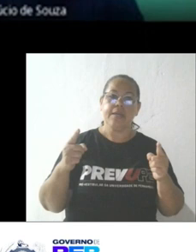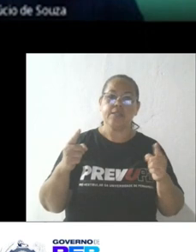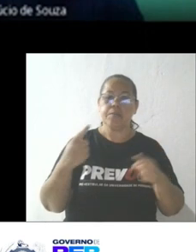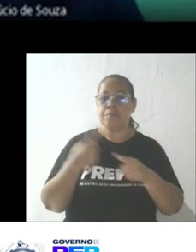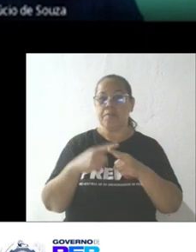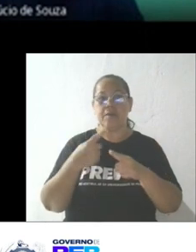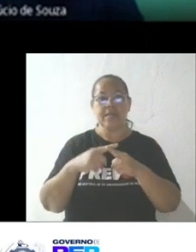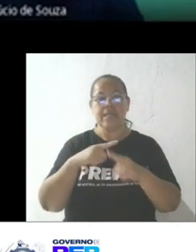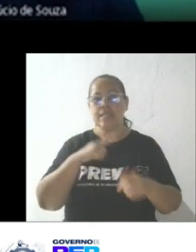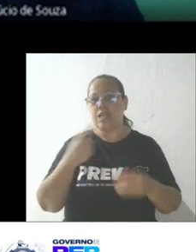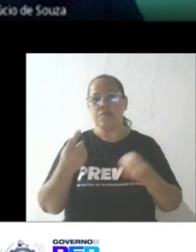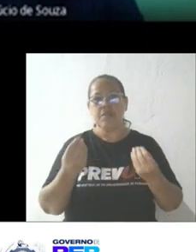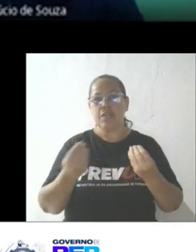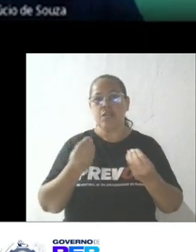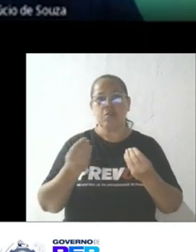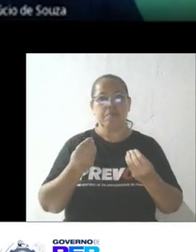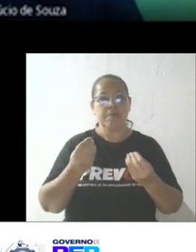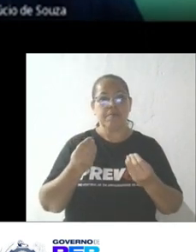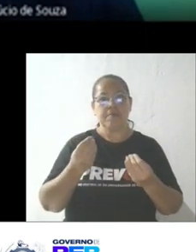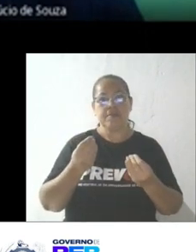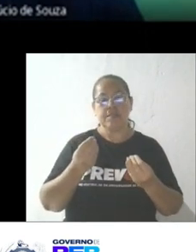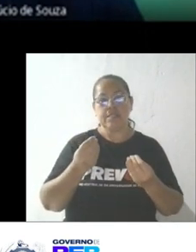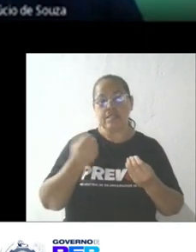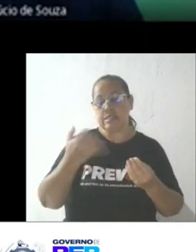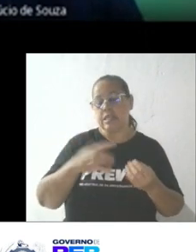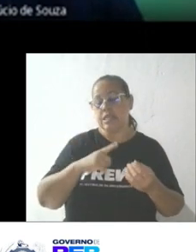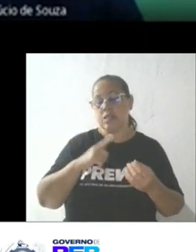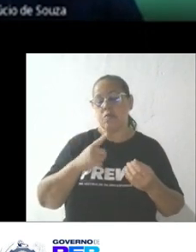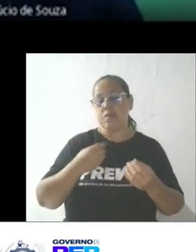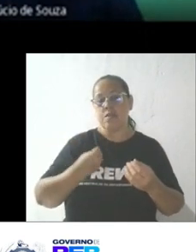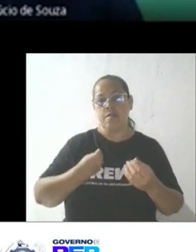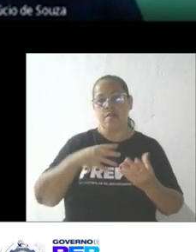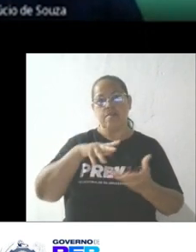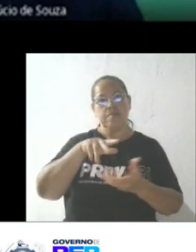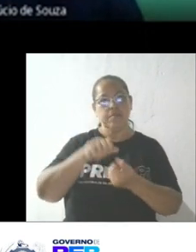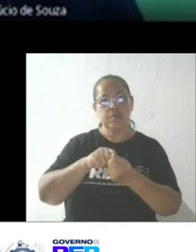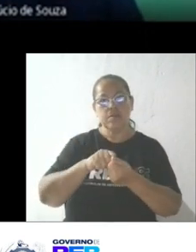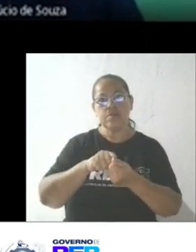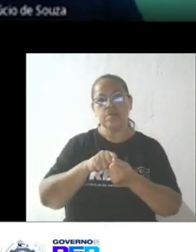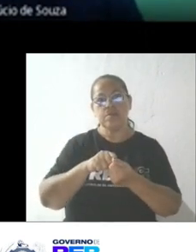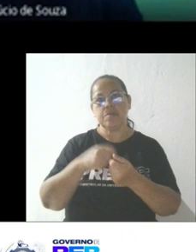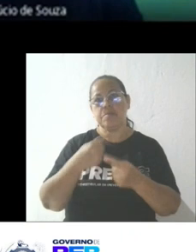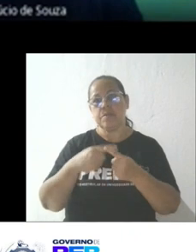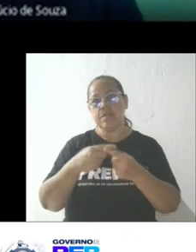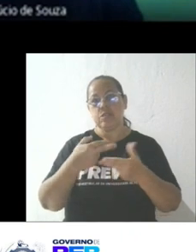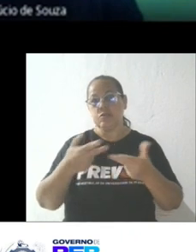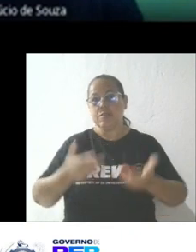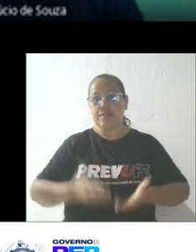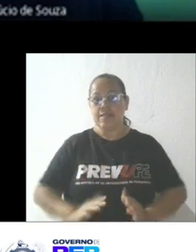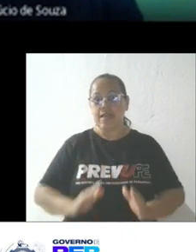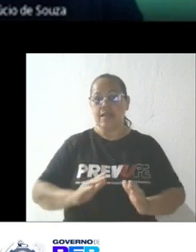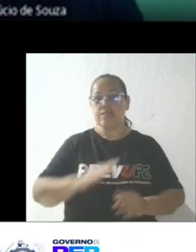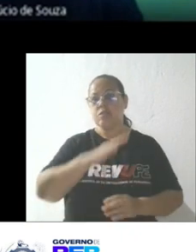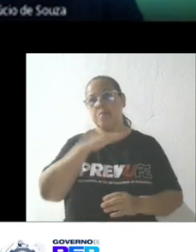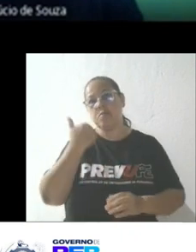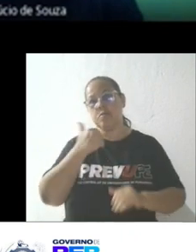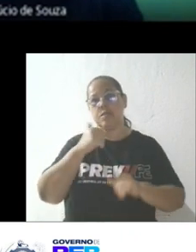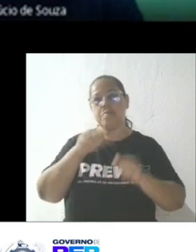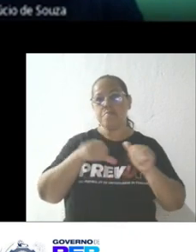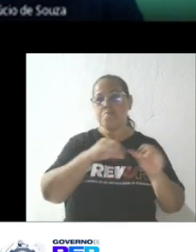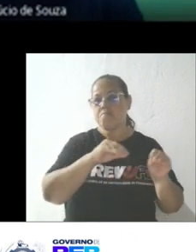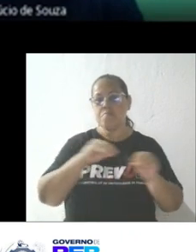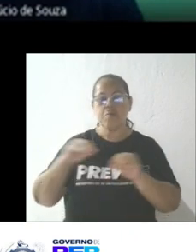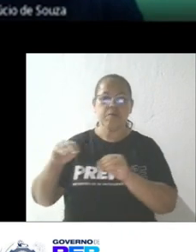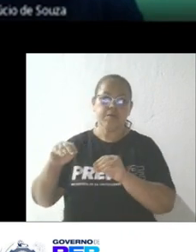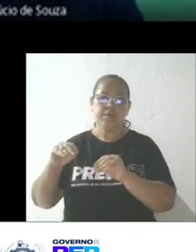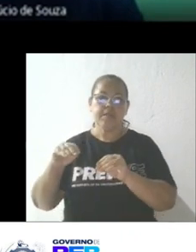a existência do movimento do mundo dado que as coisas nascem e morrem mudam de lugar e se expõe em infinita